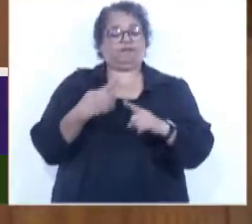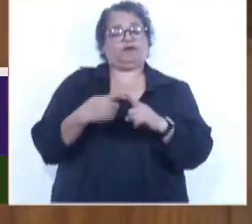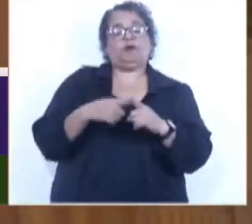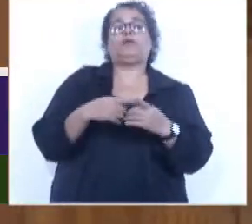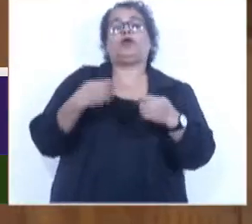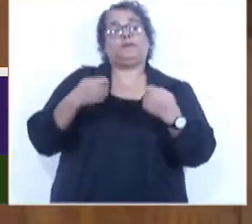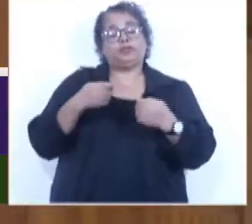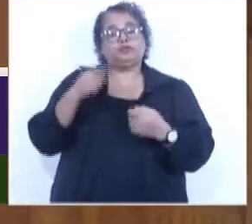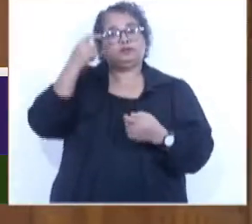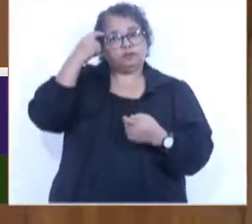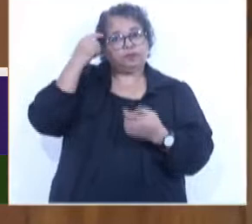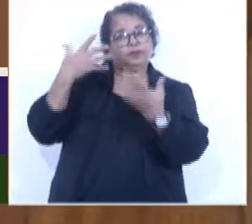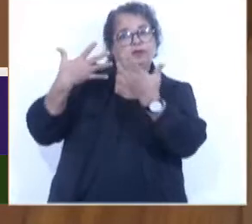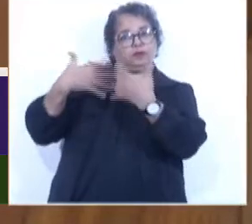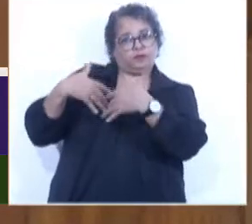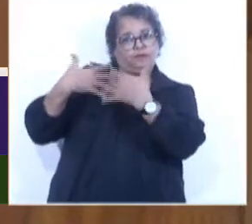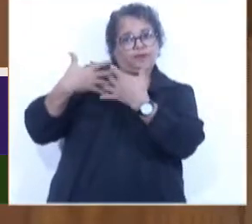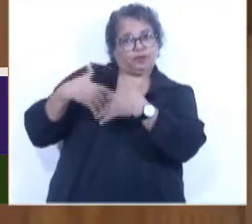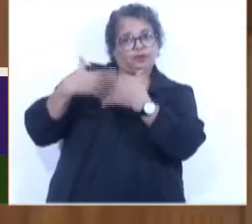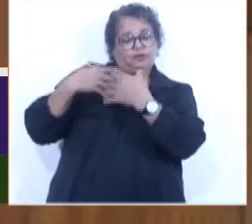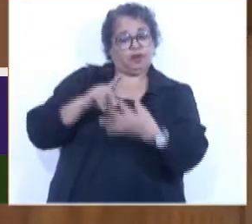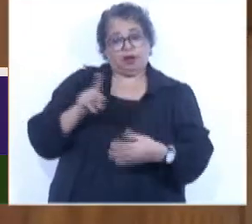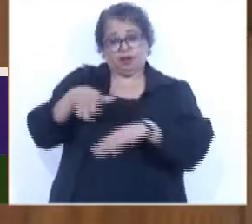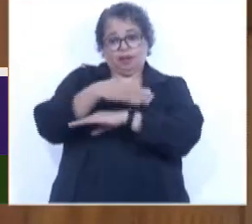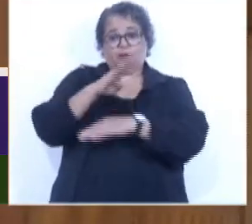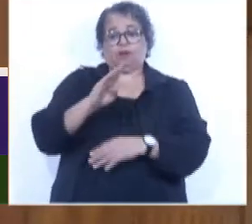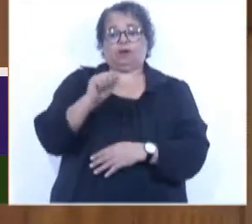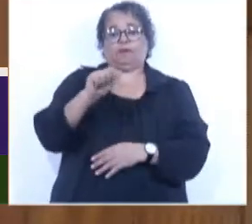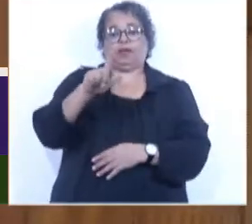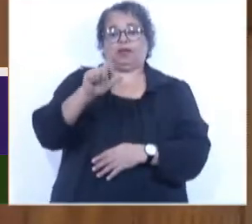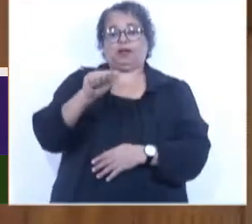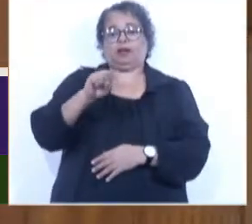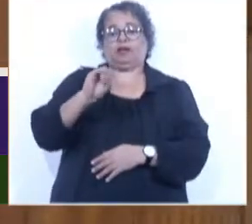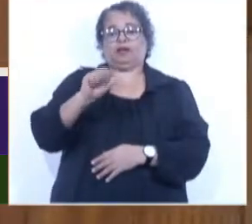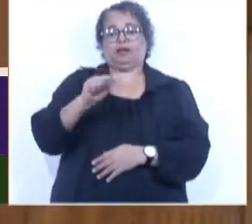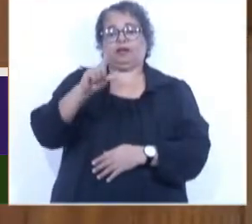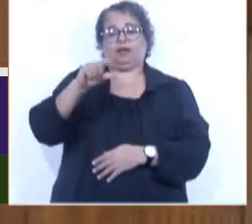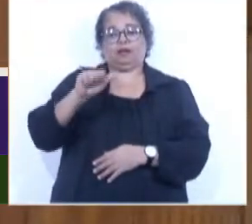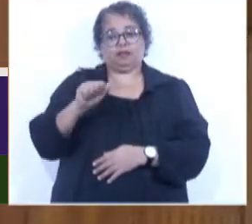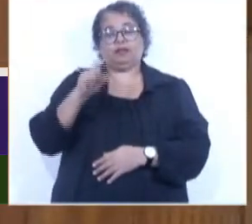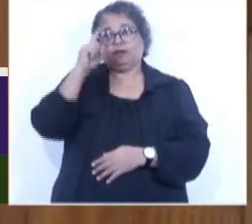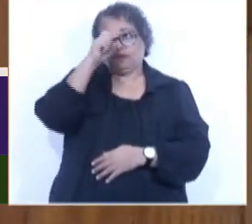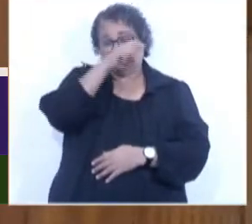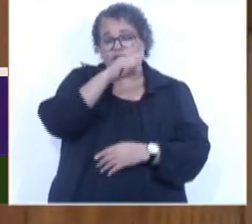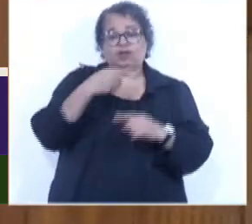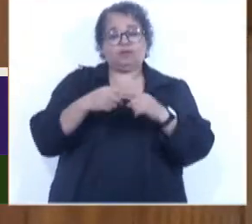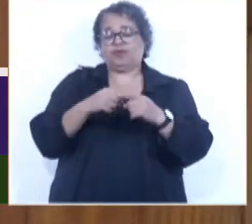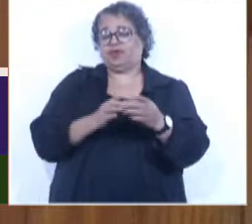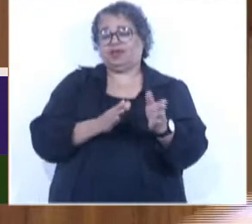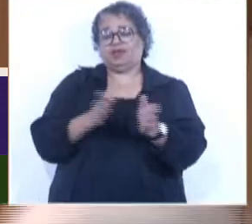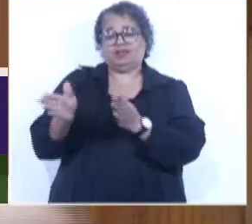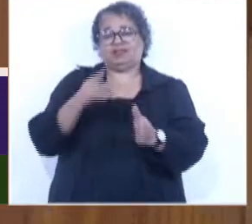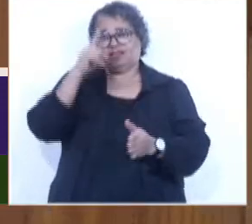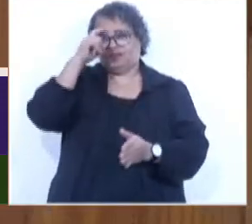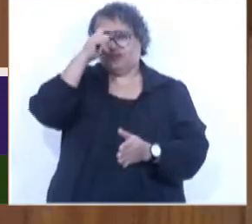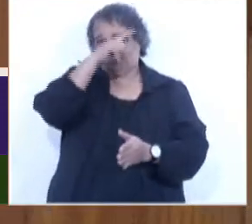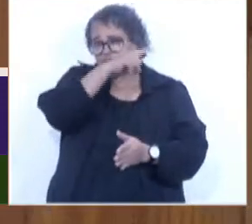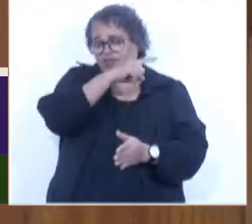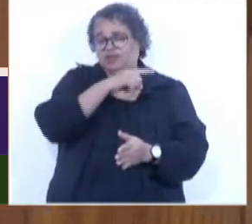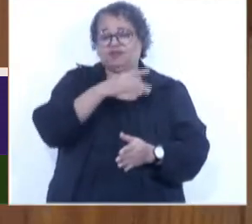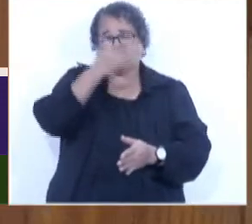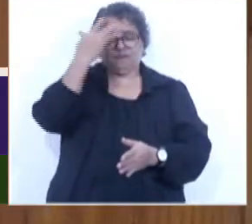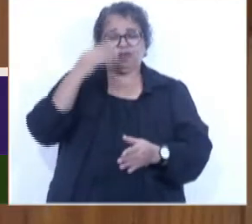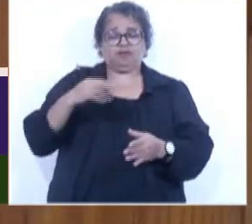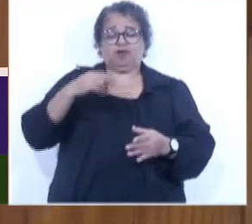que repensar carnaval na balaiadas não dá local de difícil acesso muitas pessoas nos